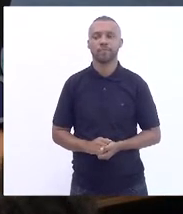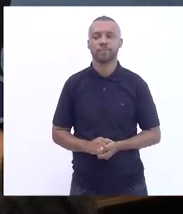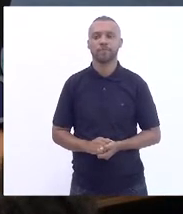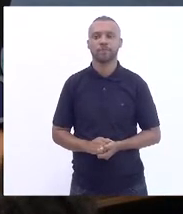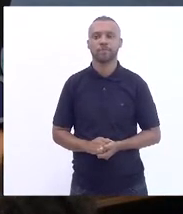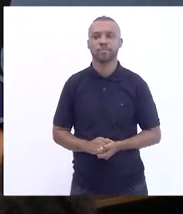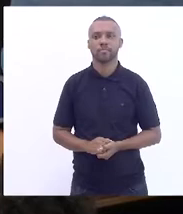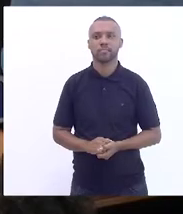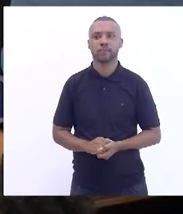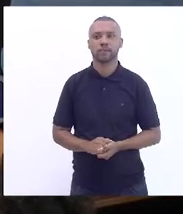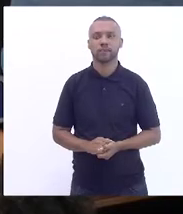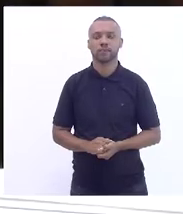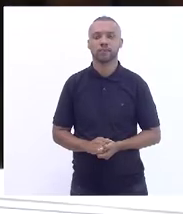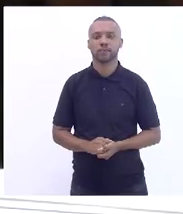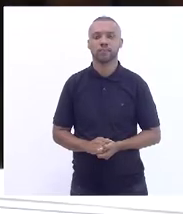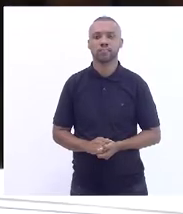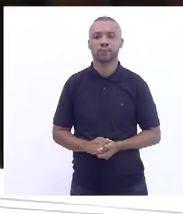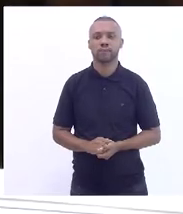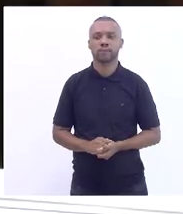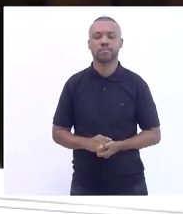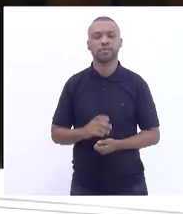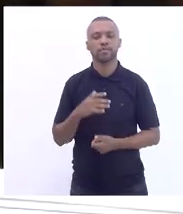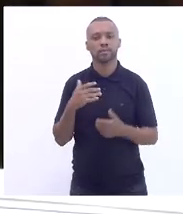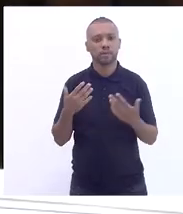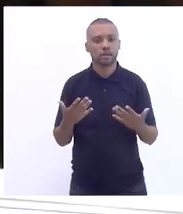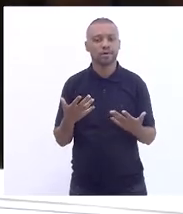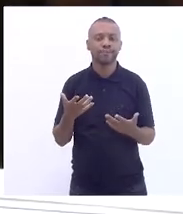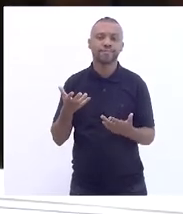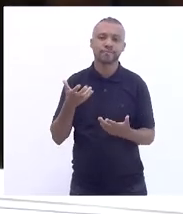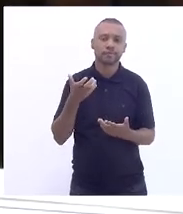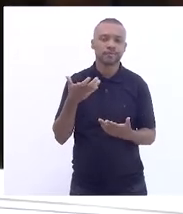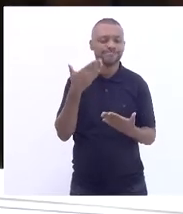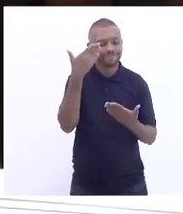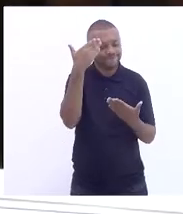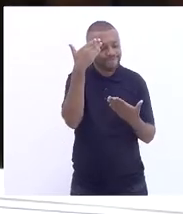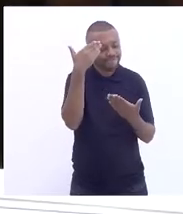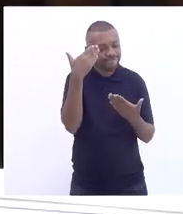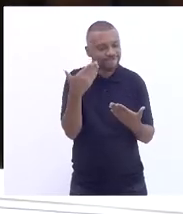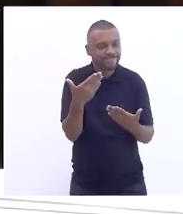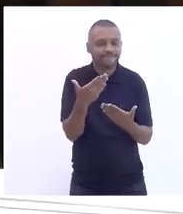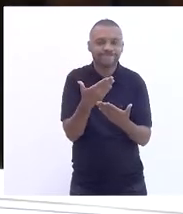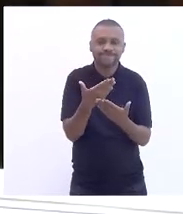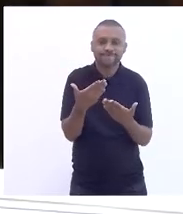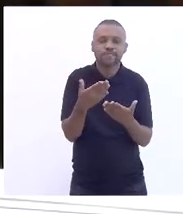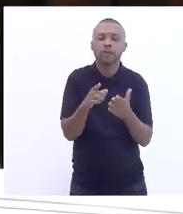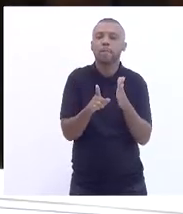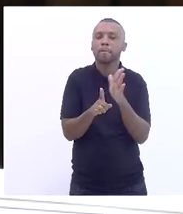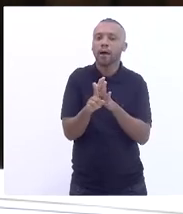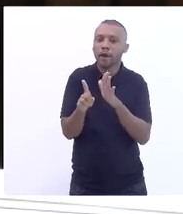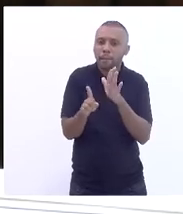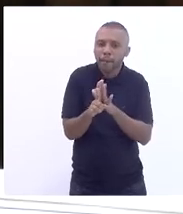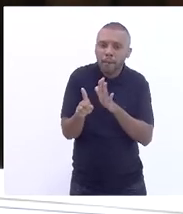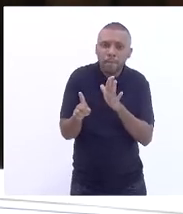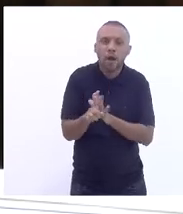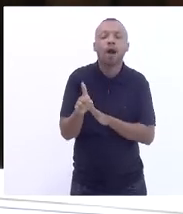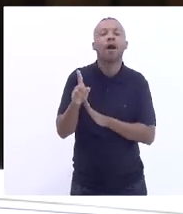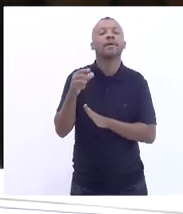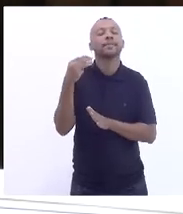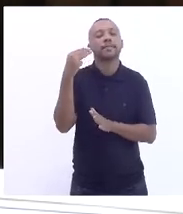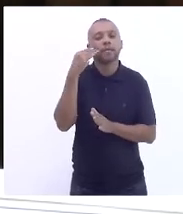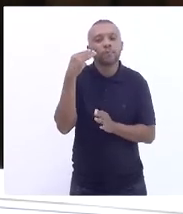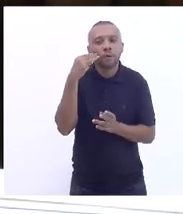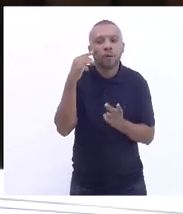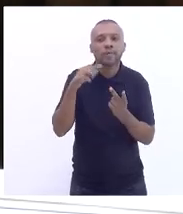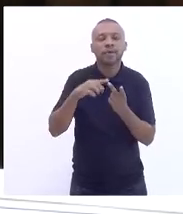o bom é eu gostaria que de agradecer as perguntas né tanto da Mônica quanto da Dani Monteiro mas